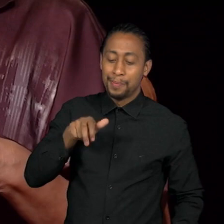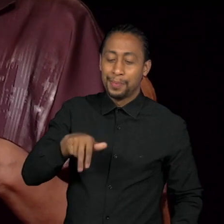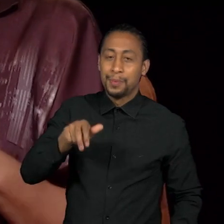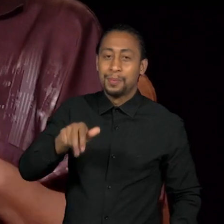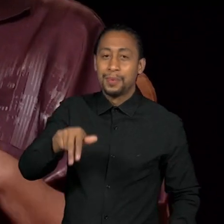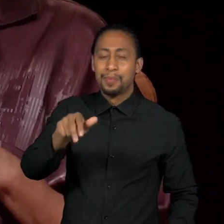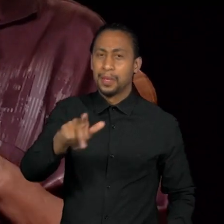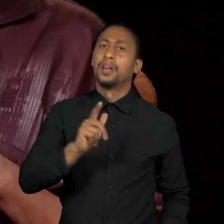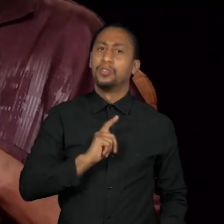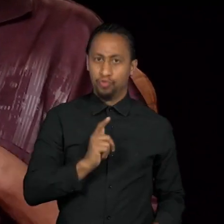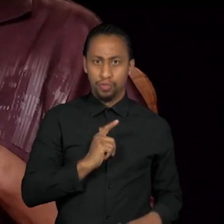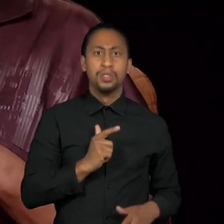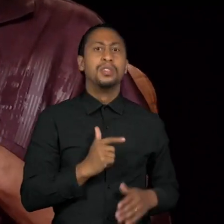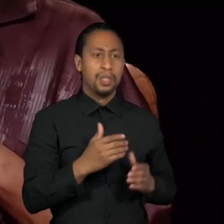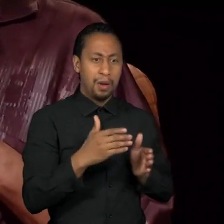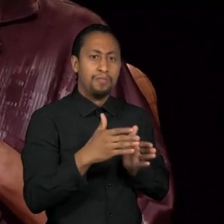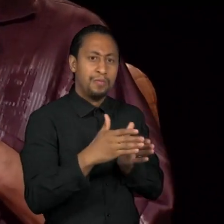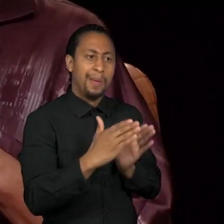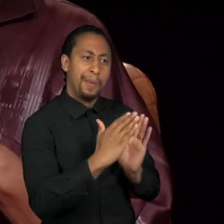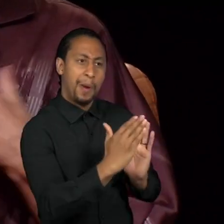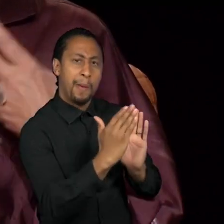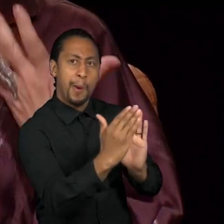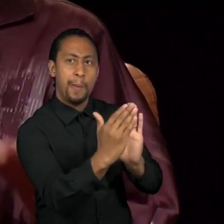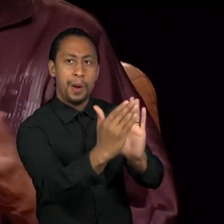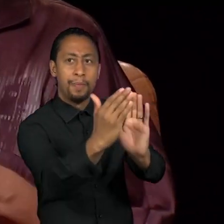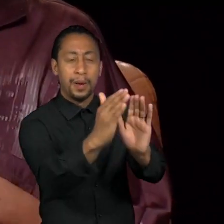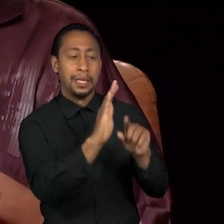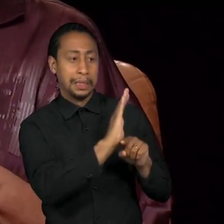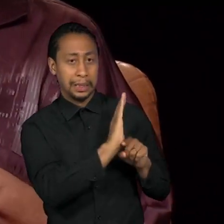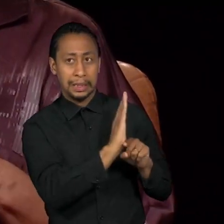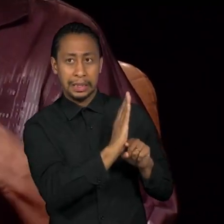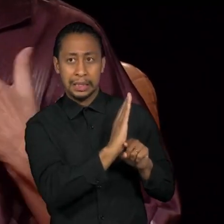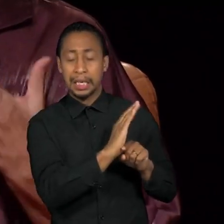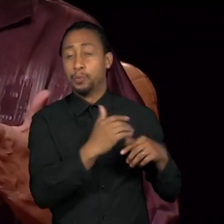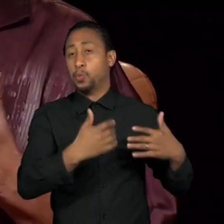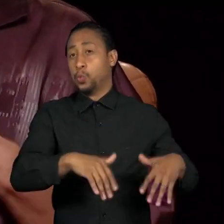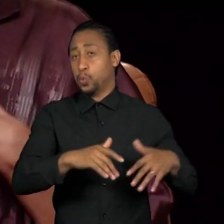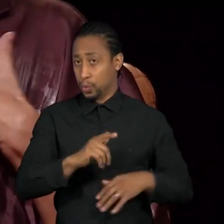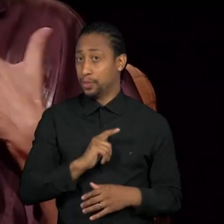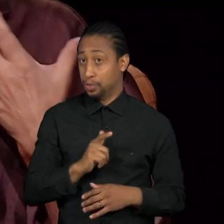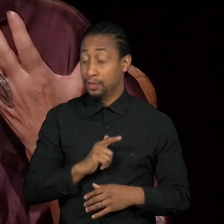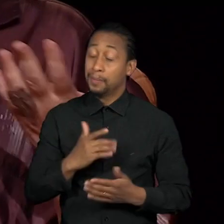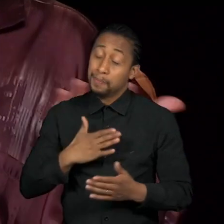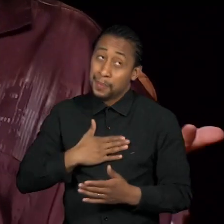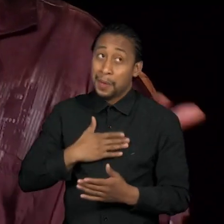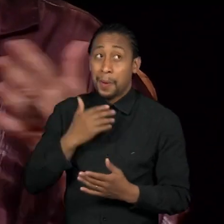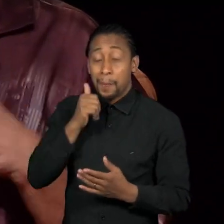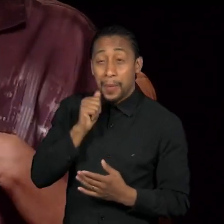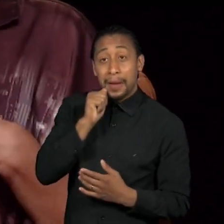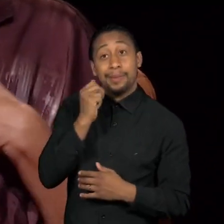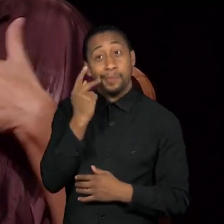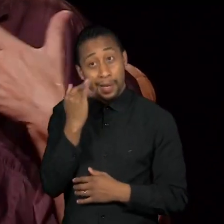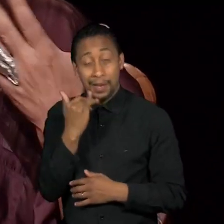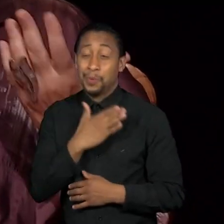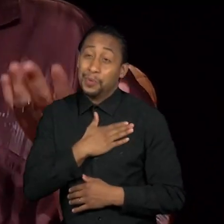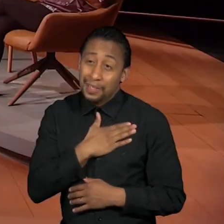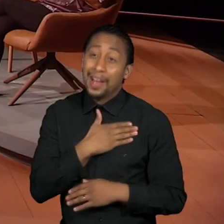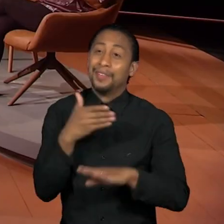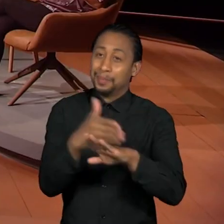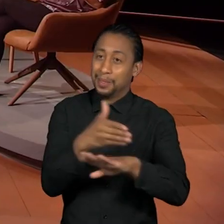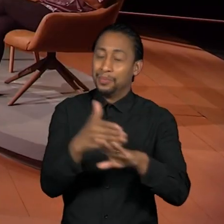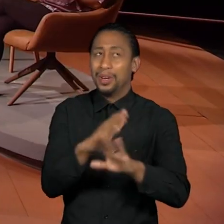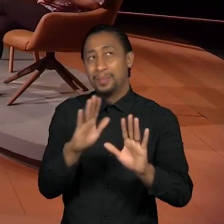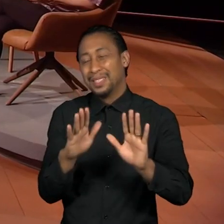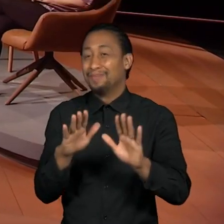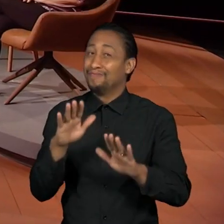Muita sala de cinema, né? Era um programa que meus pais gostavam de fazer, mas não dava para ir muito. Eu acho que a gente ia uma